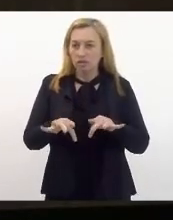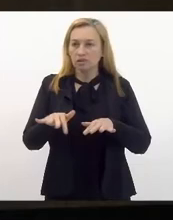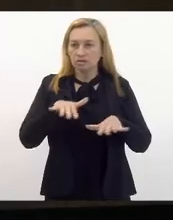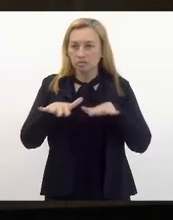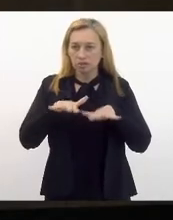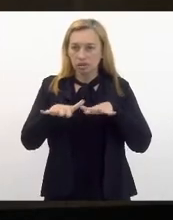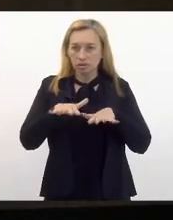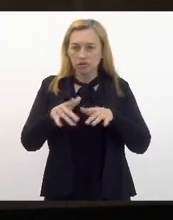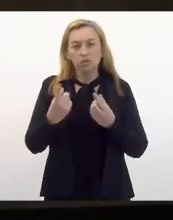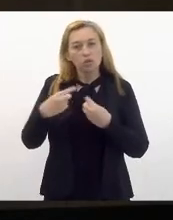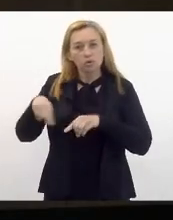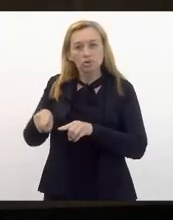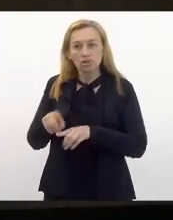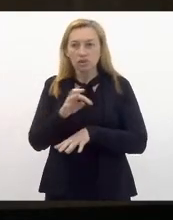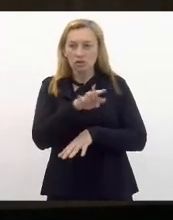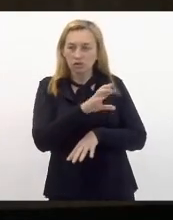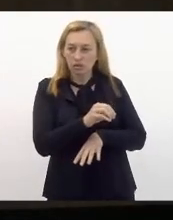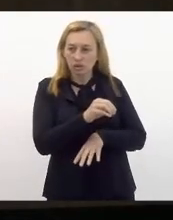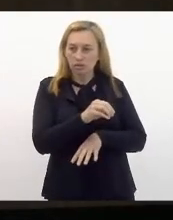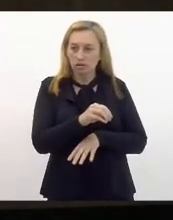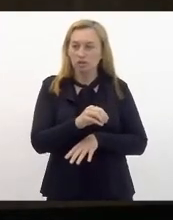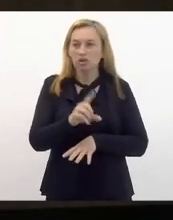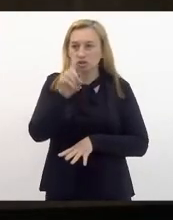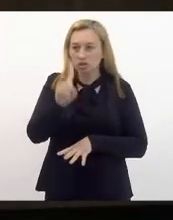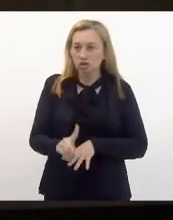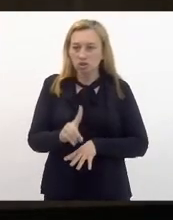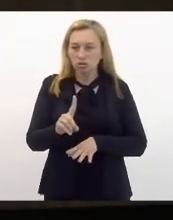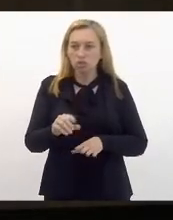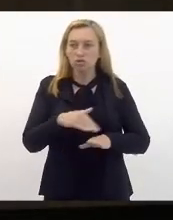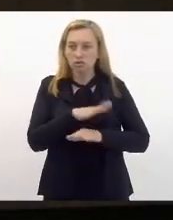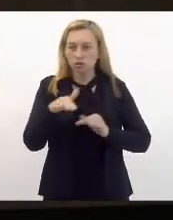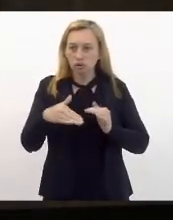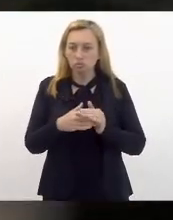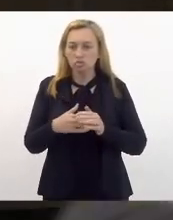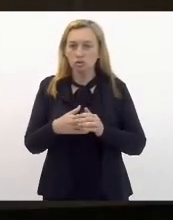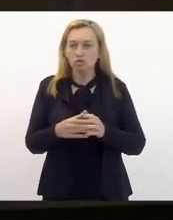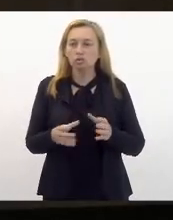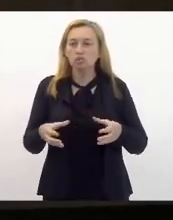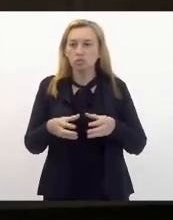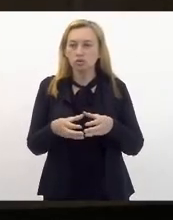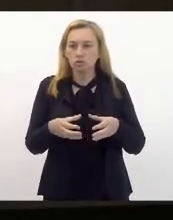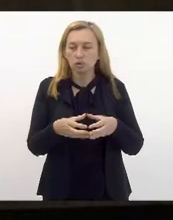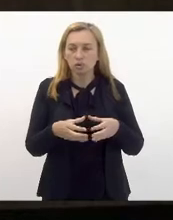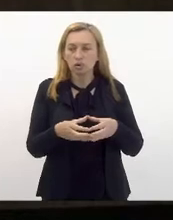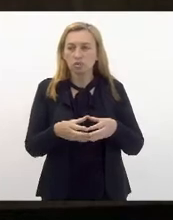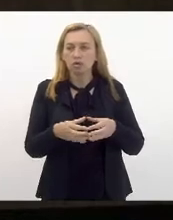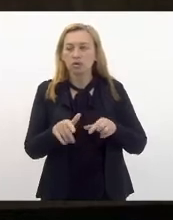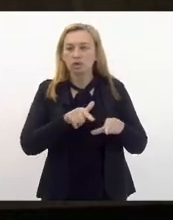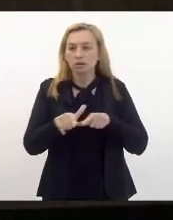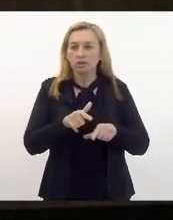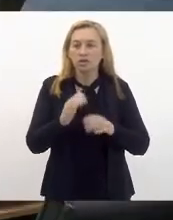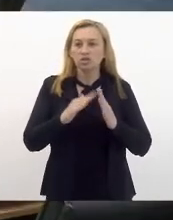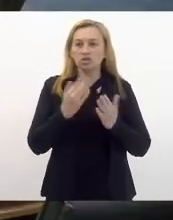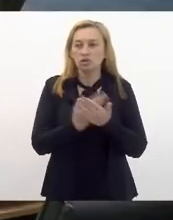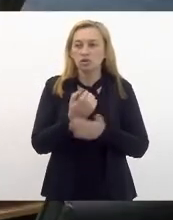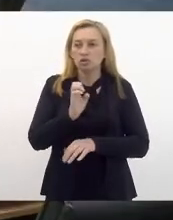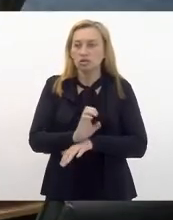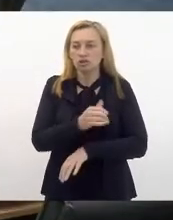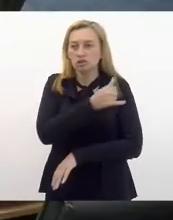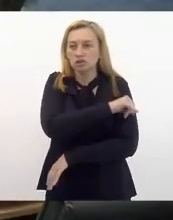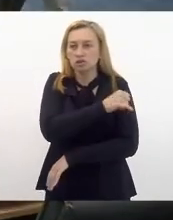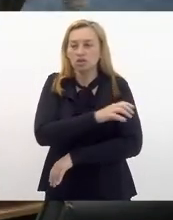manifestação contrária ao veto em defesa da diretora diretor E aí gente nas escolas estaduais do Rio de Janeiro